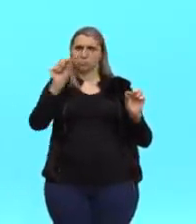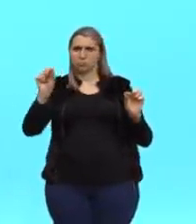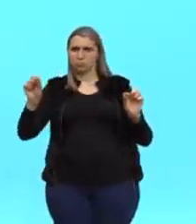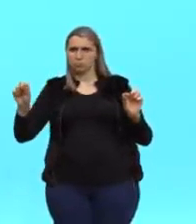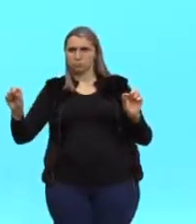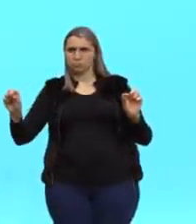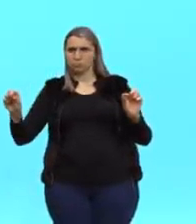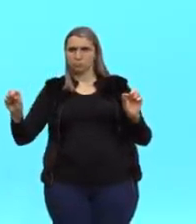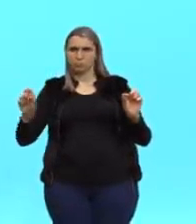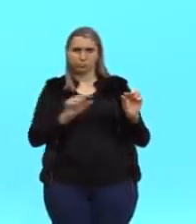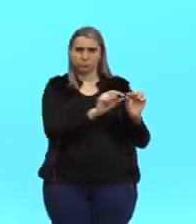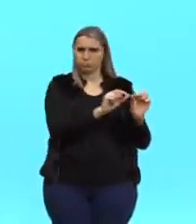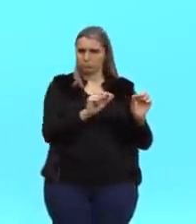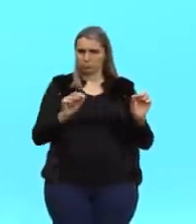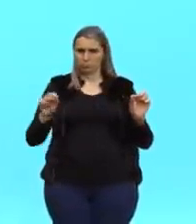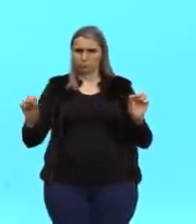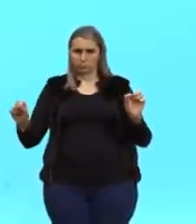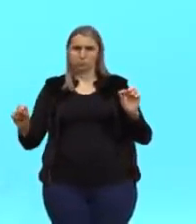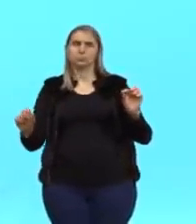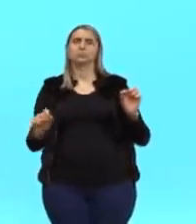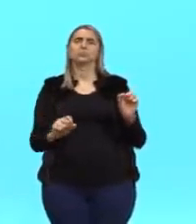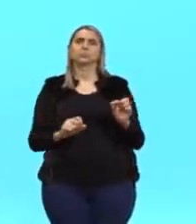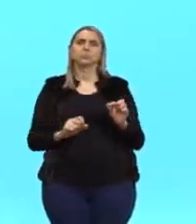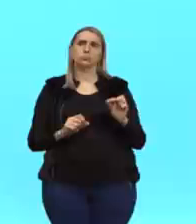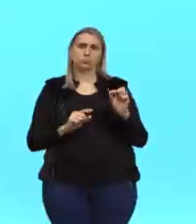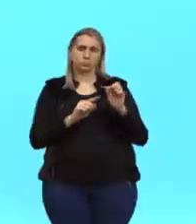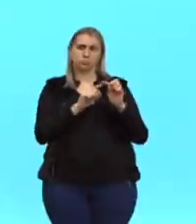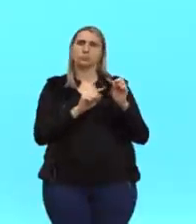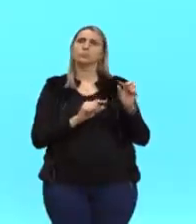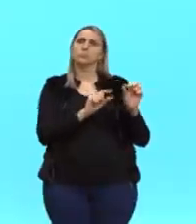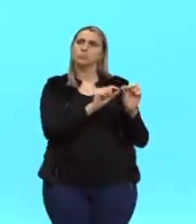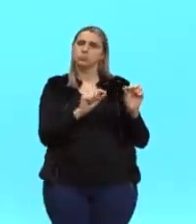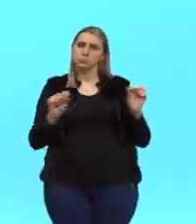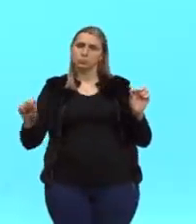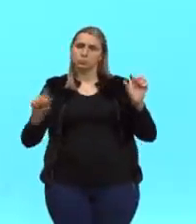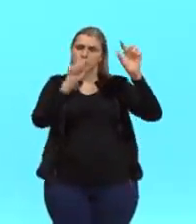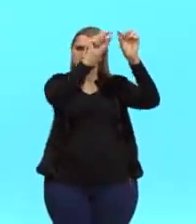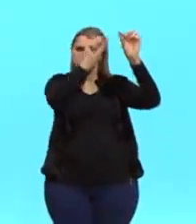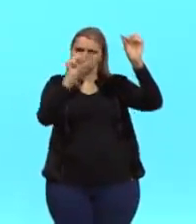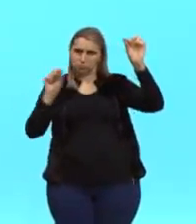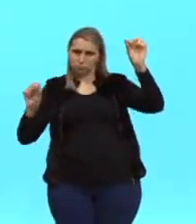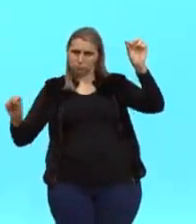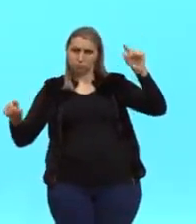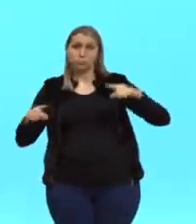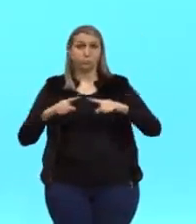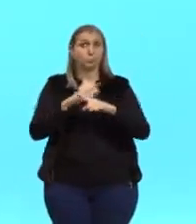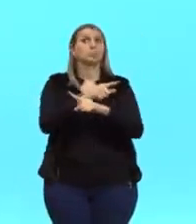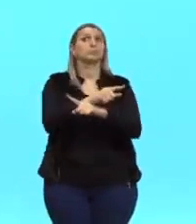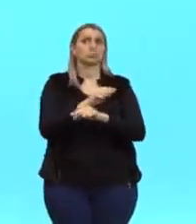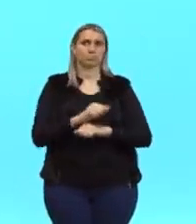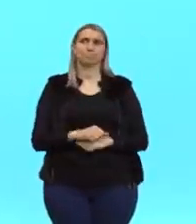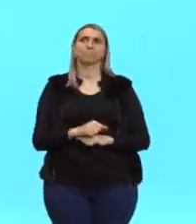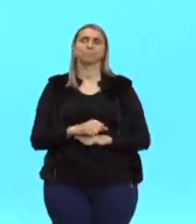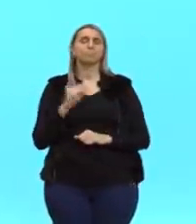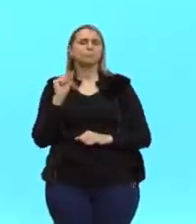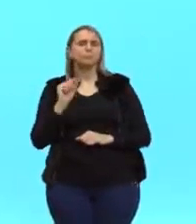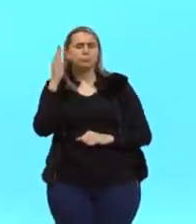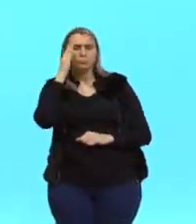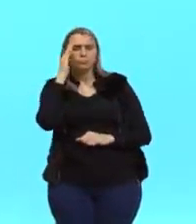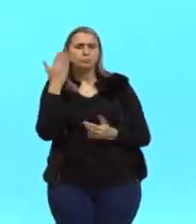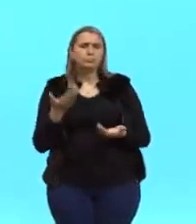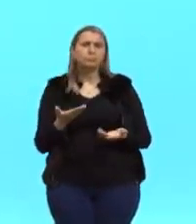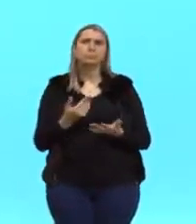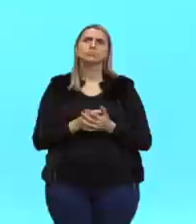da rampa e do solo, então elas são interceptadas por retas transversais. O que, que nós